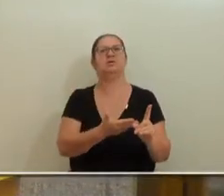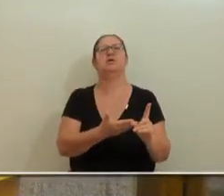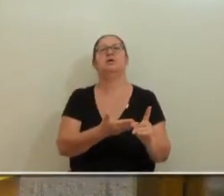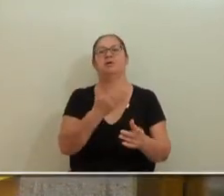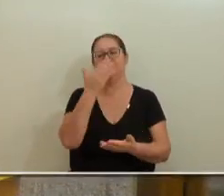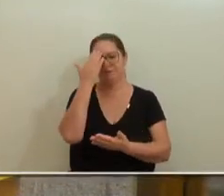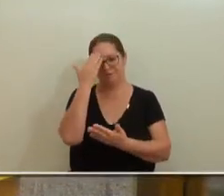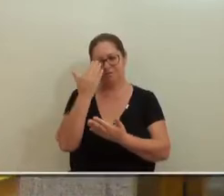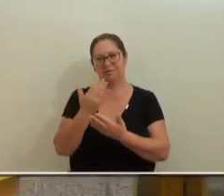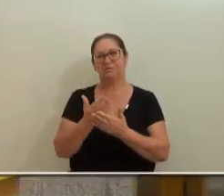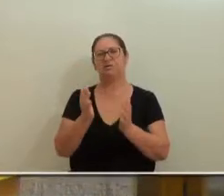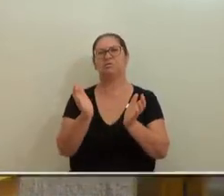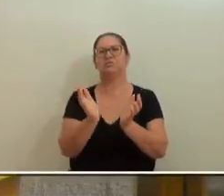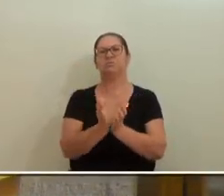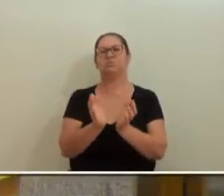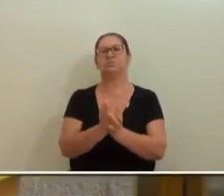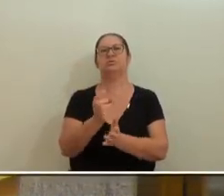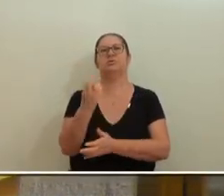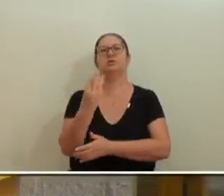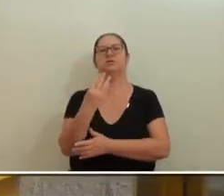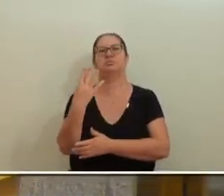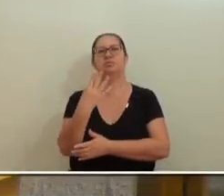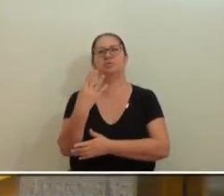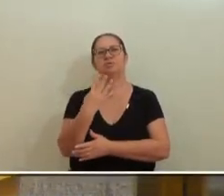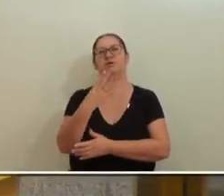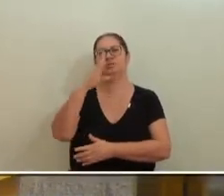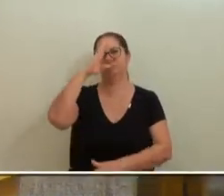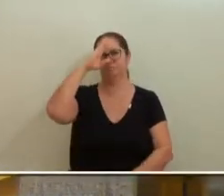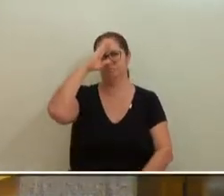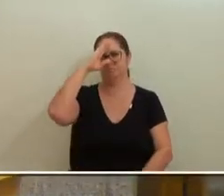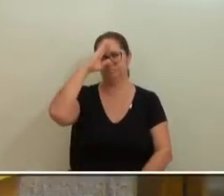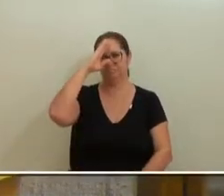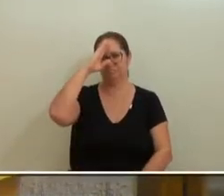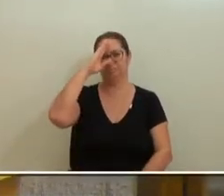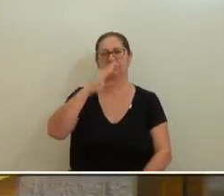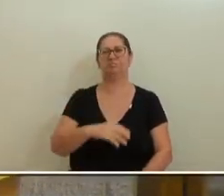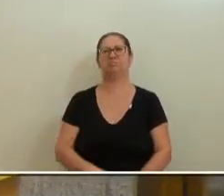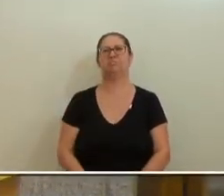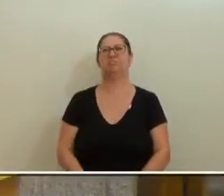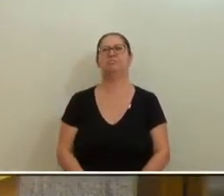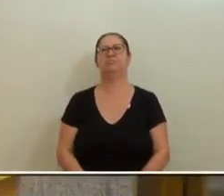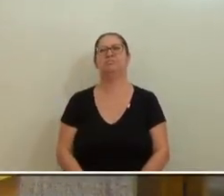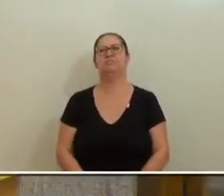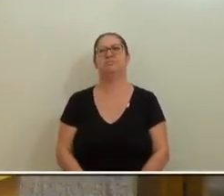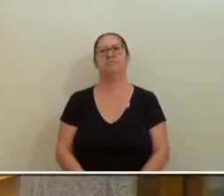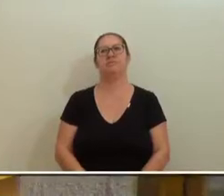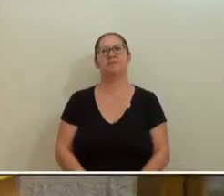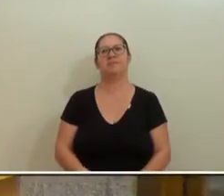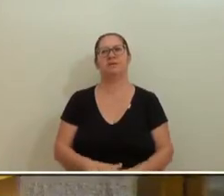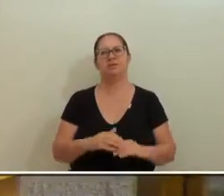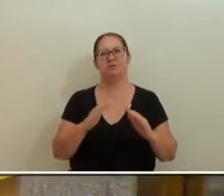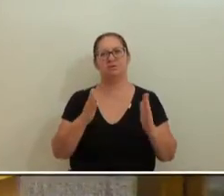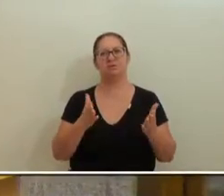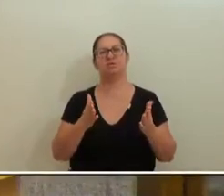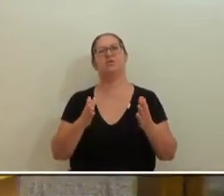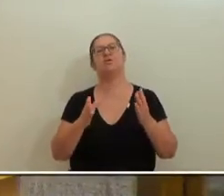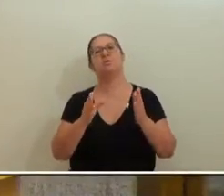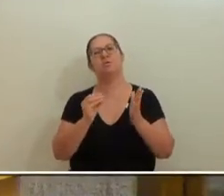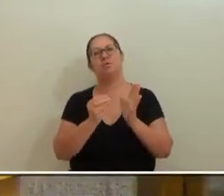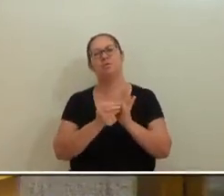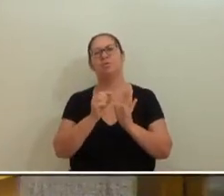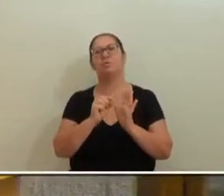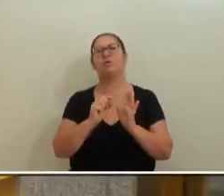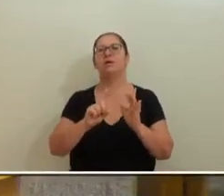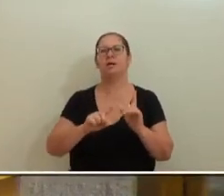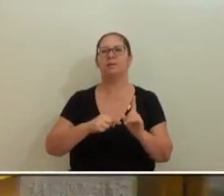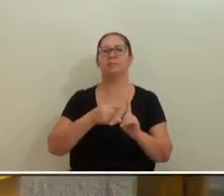gratidão à banda do 34º Batalhão de Infantaria Mecanizado, cuja performance excepcional adicionou um encanto a mais